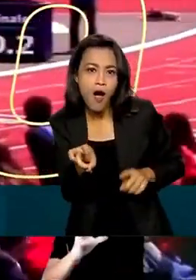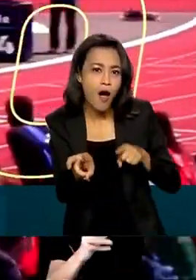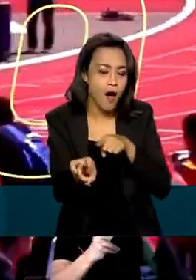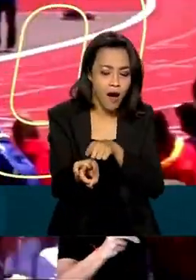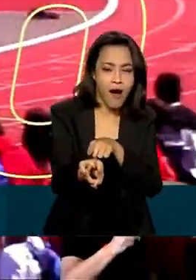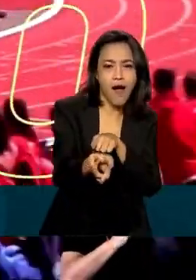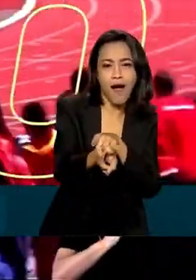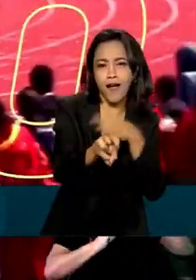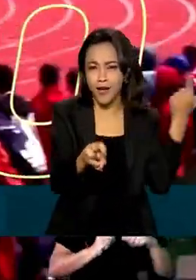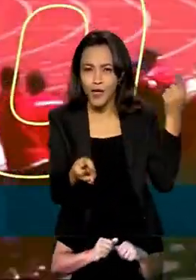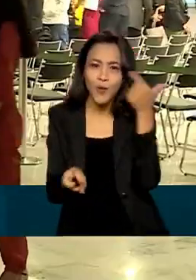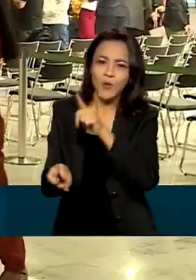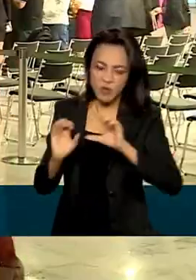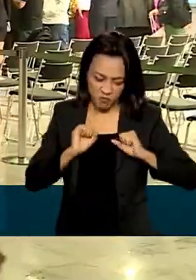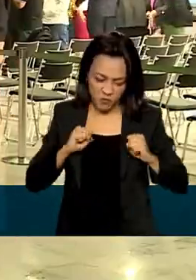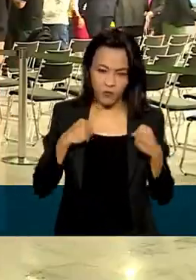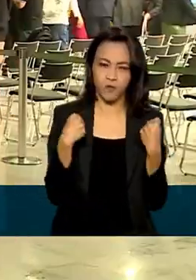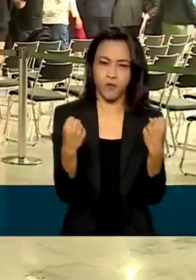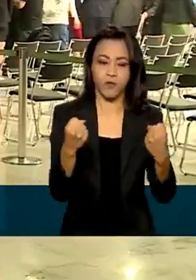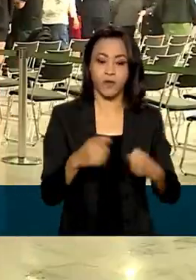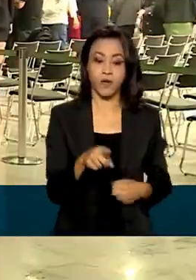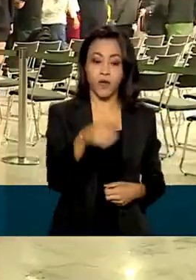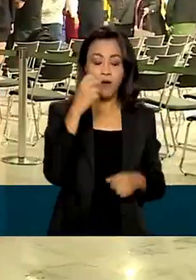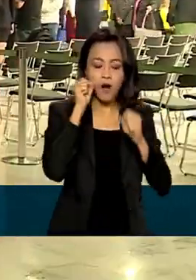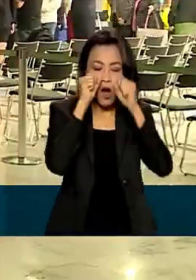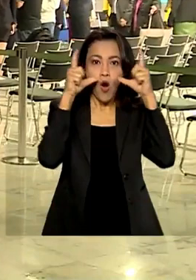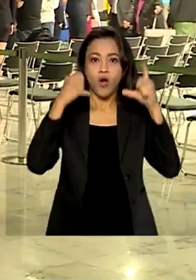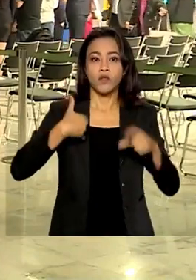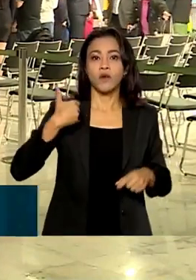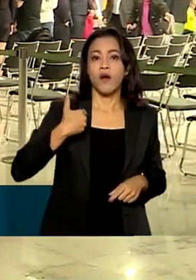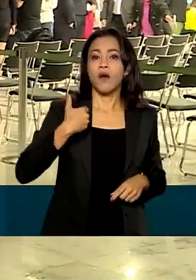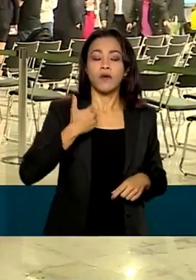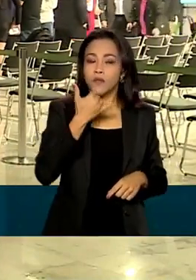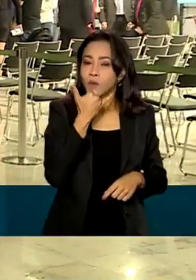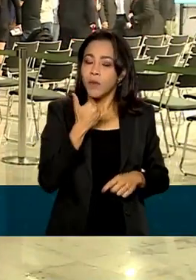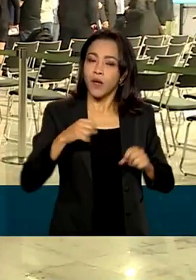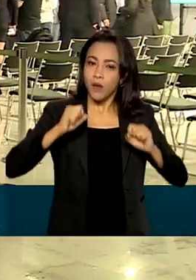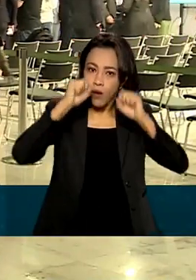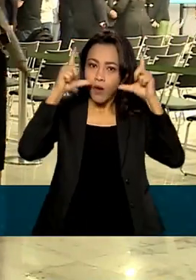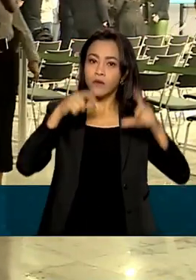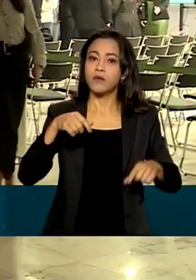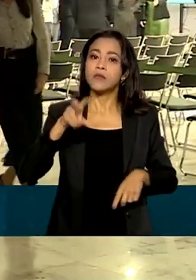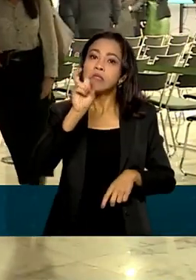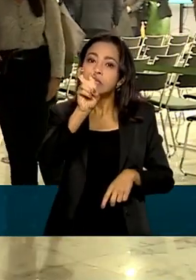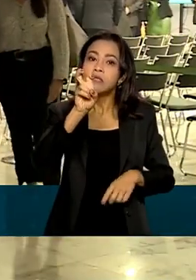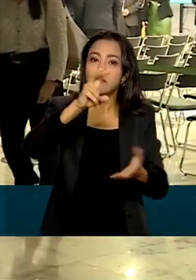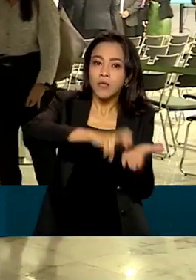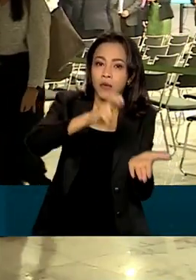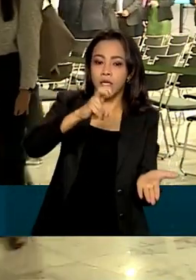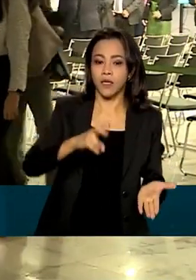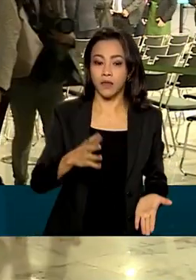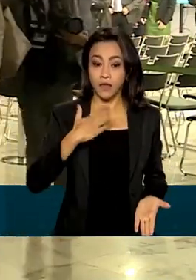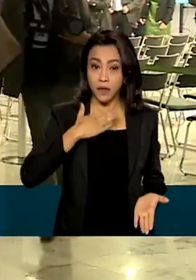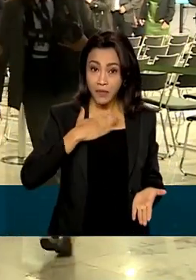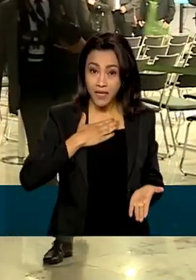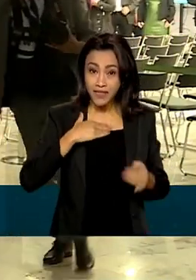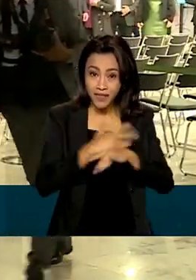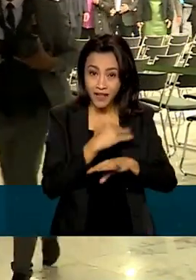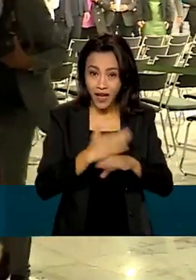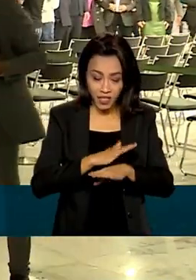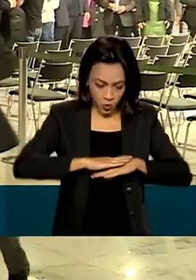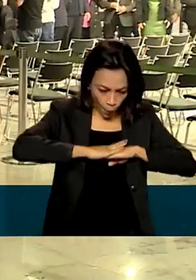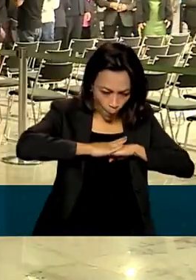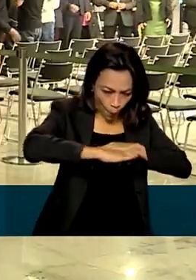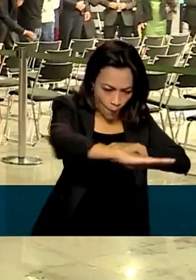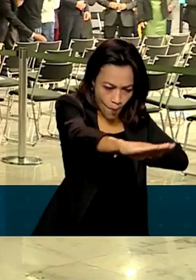de muita dedicação. Eu acordo às 5 da manhã para treinar, vou para a praça, que lá na minha cidade não tem pista, vou